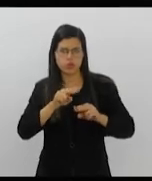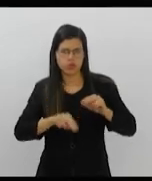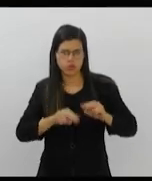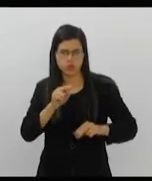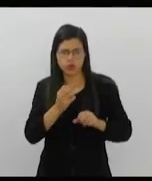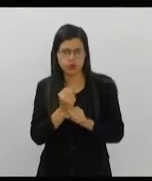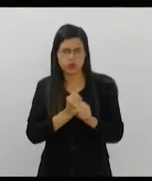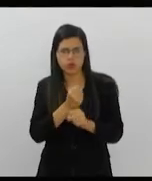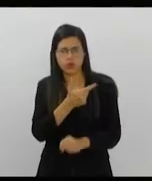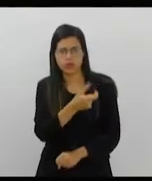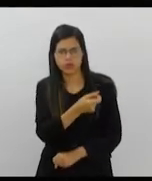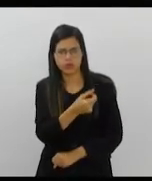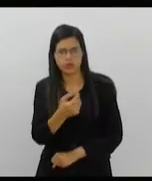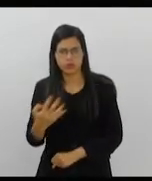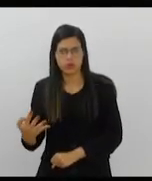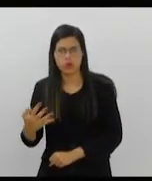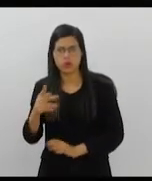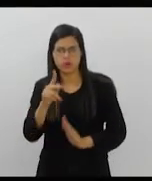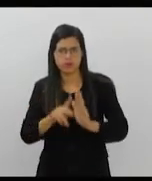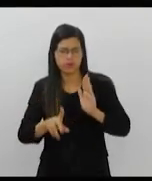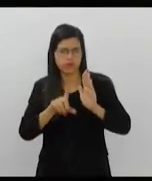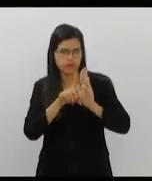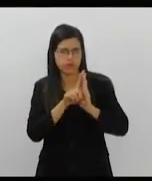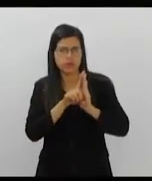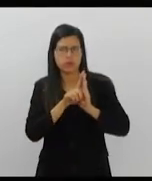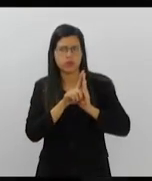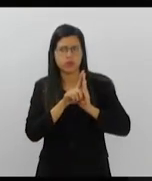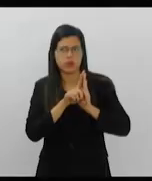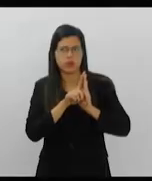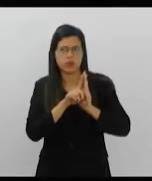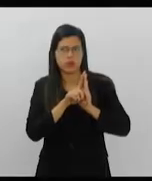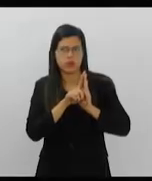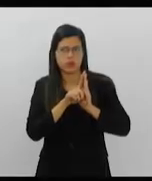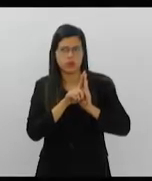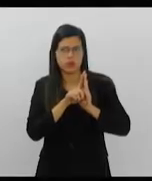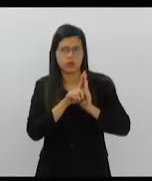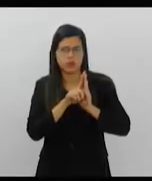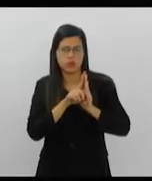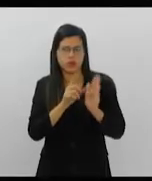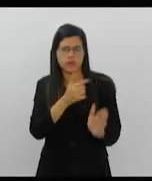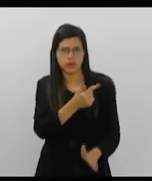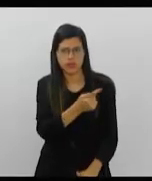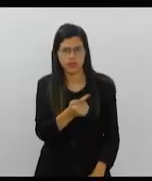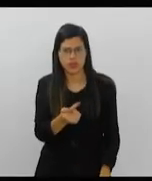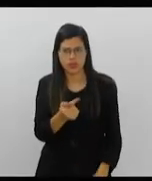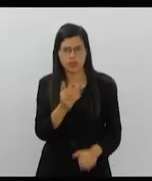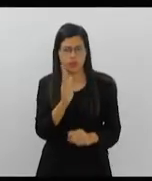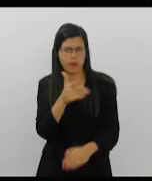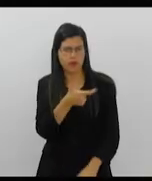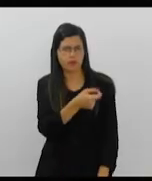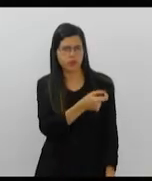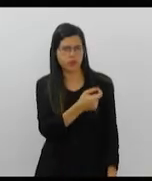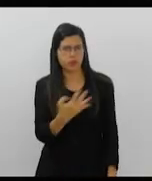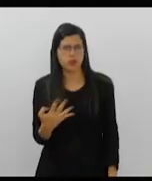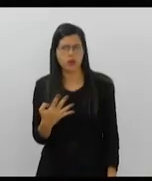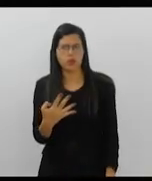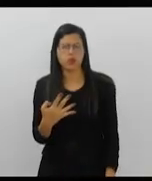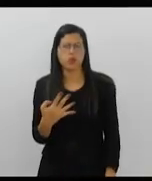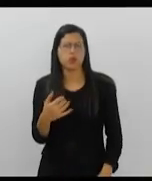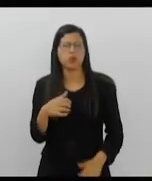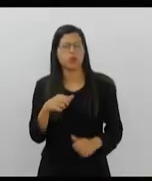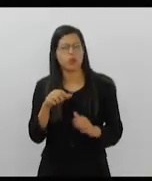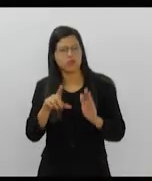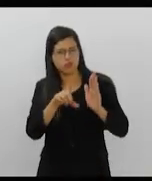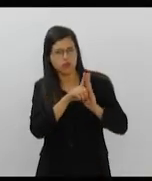E o projeto de lei, que era o complementar, que era o 27 de 24, passou a ser a lei